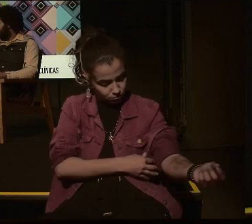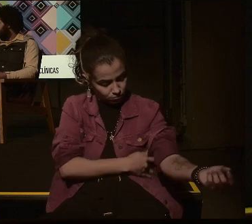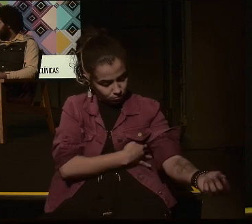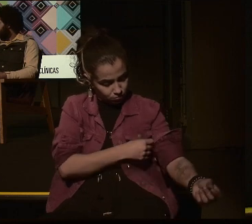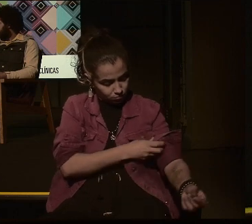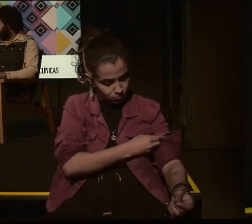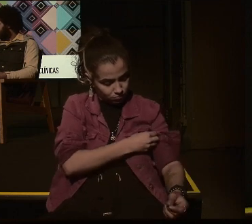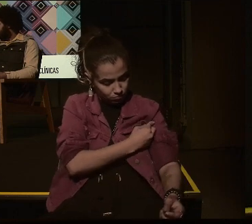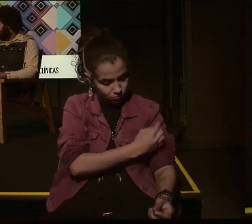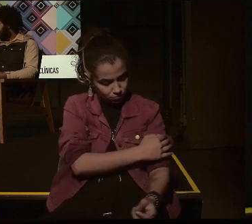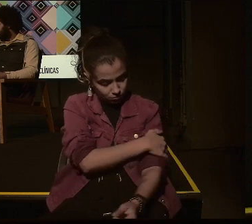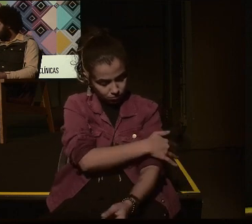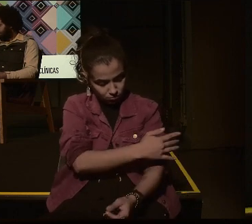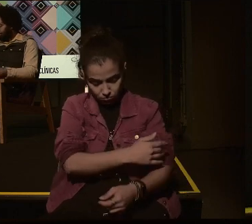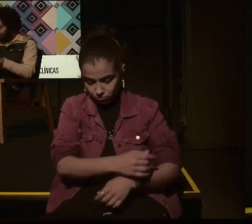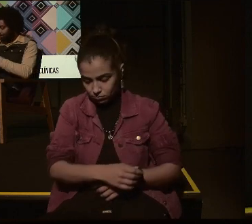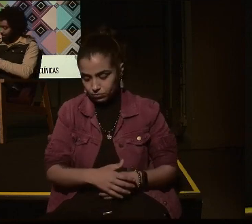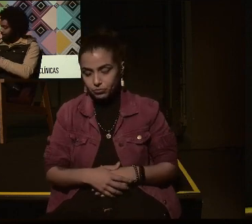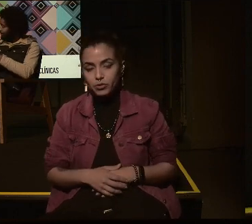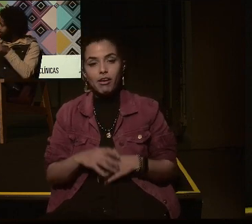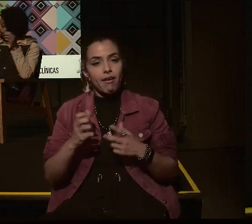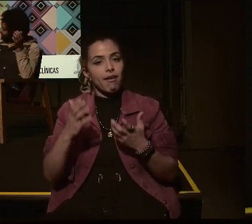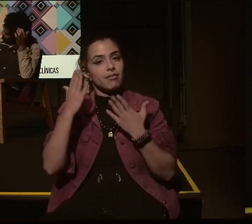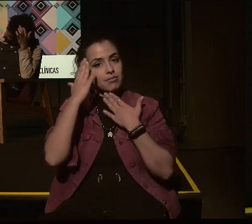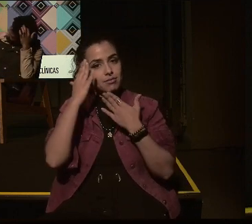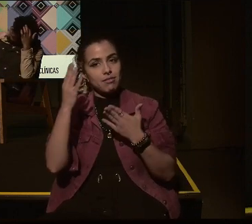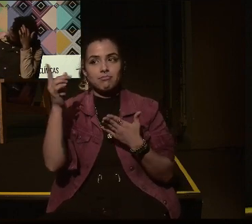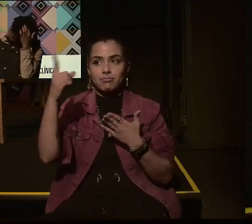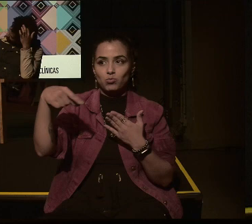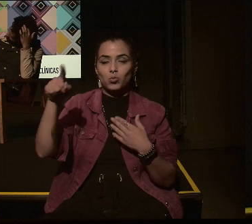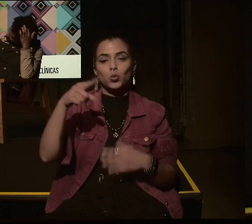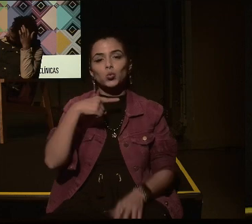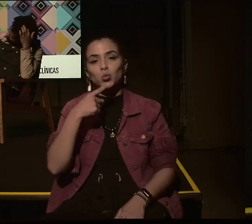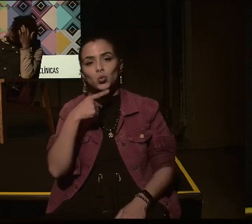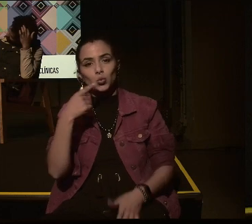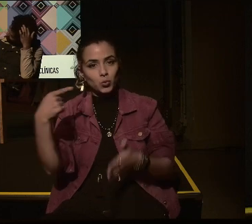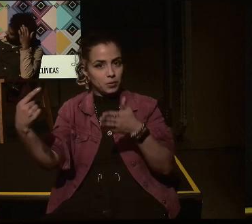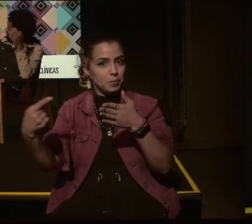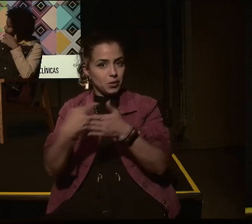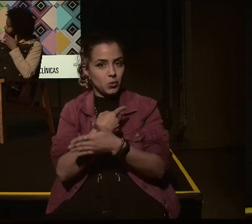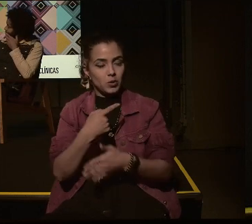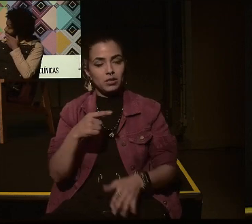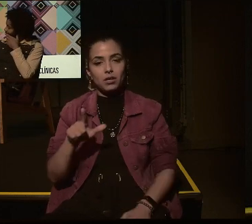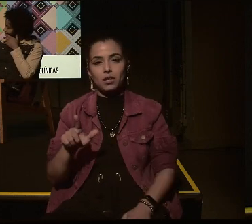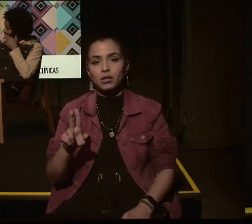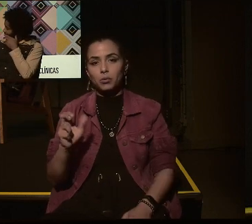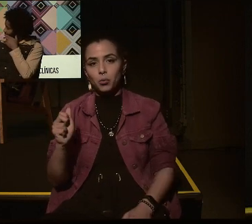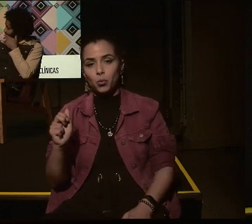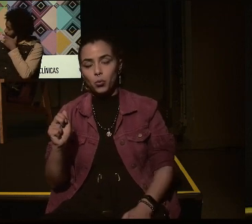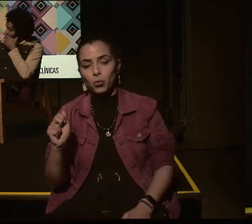Quero agradecer as perguntas, né, do Kwame, da Luanda e da Luciana.